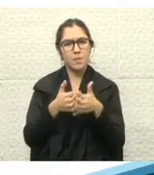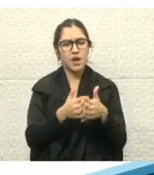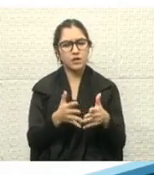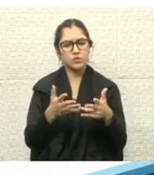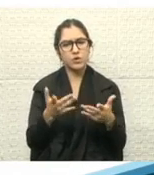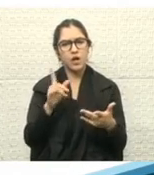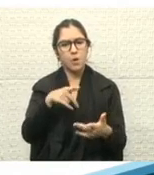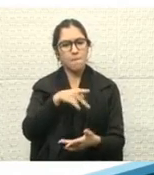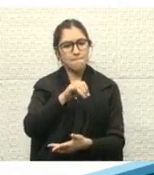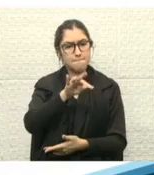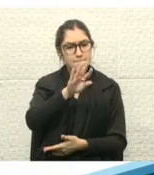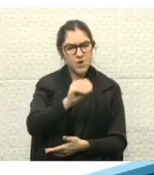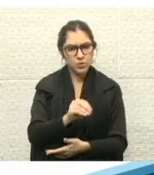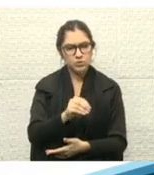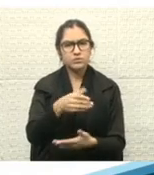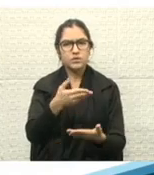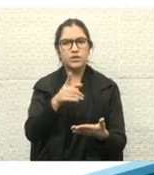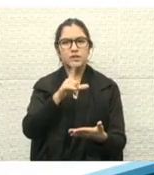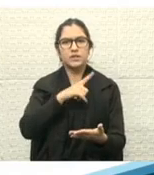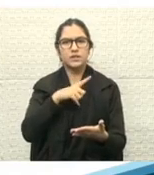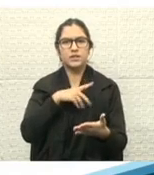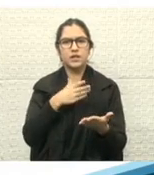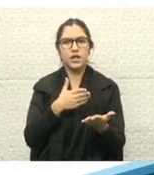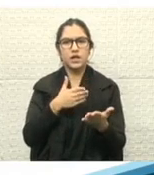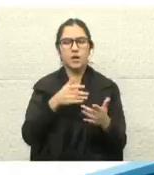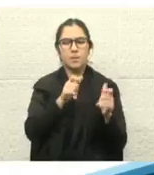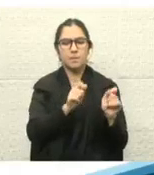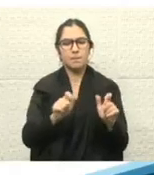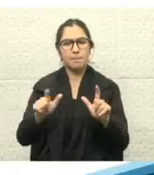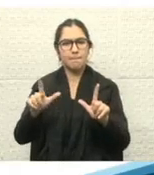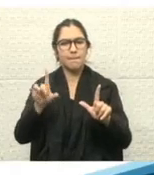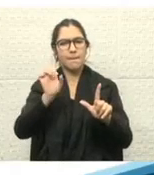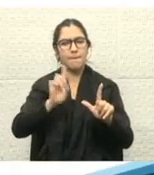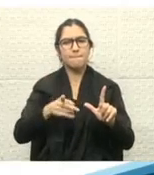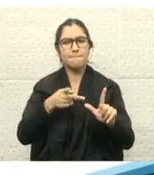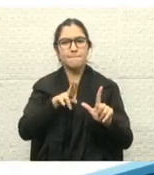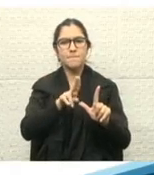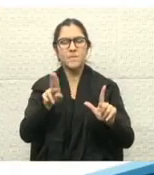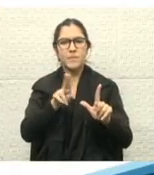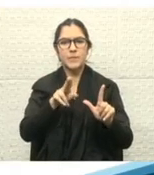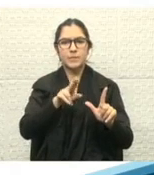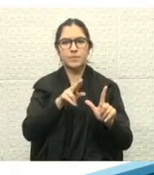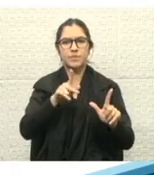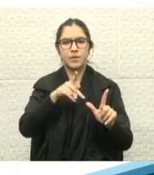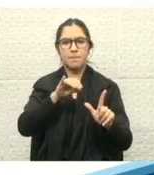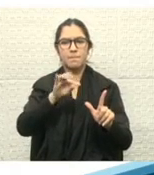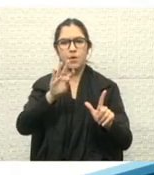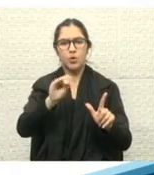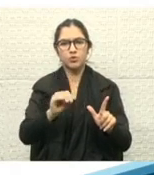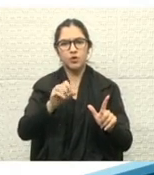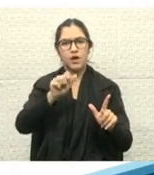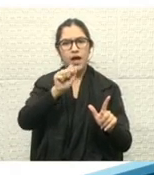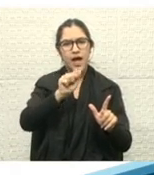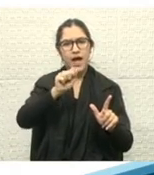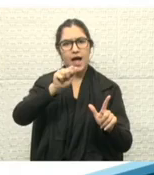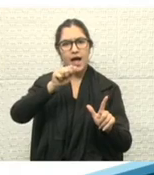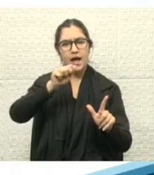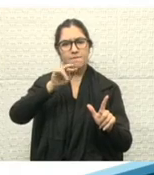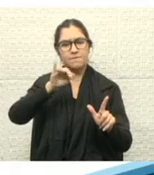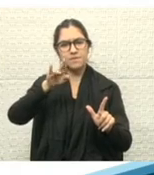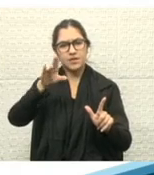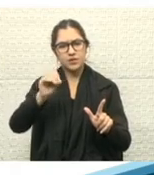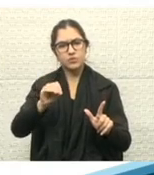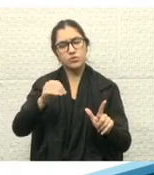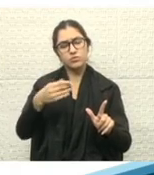um ponto, o ponto no plano complexo, ele é chamado de ponto afixo ou afixo do